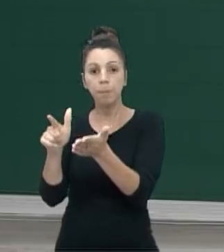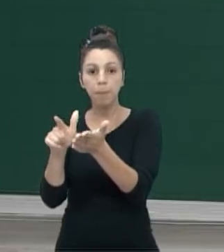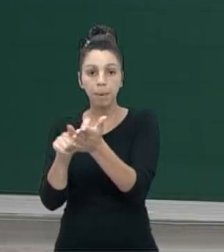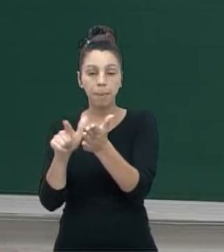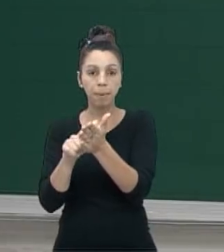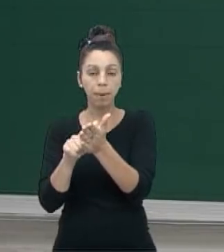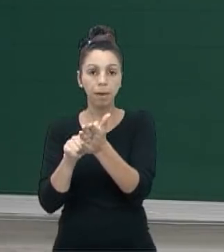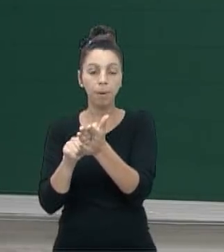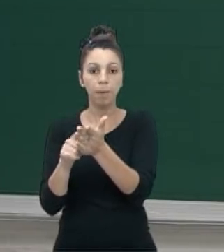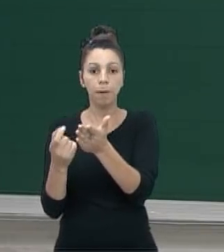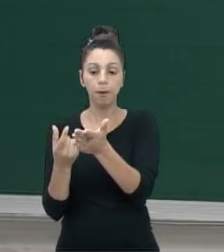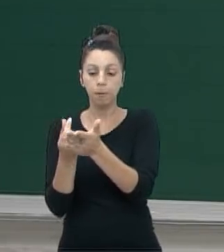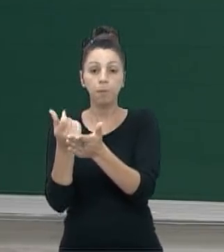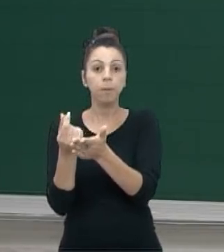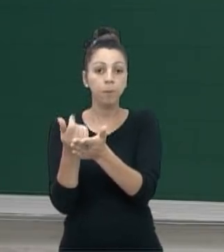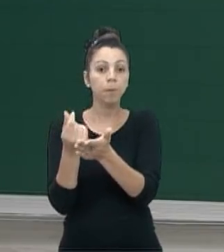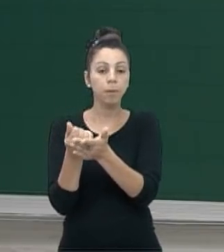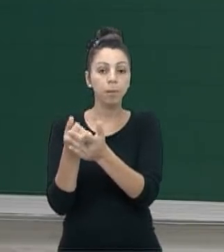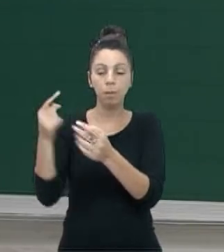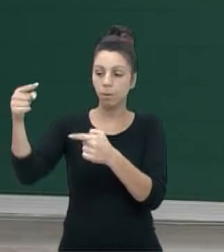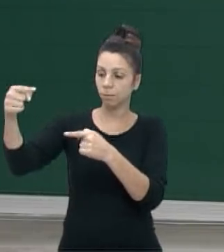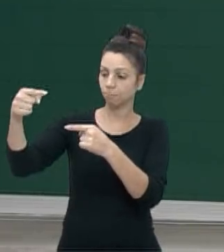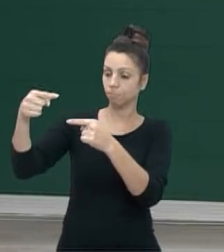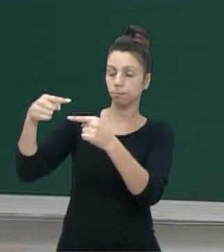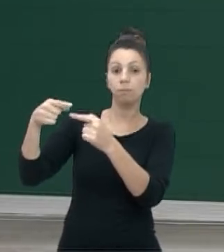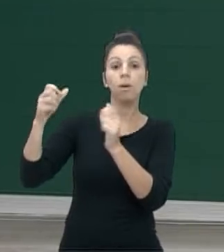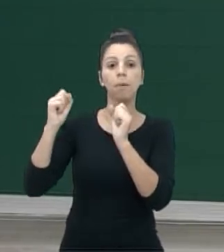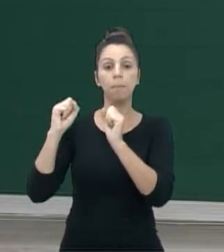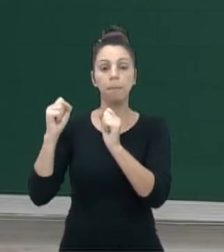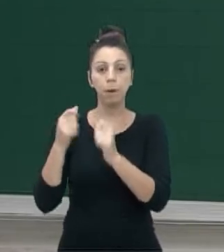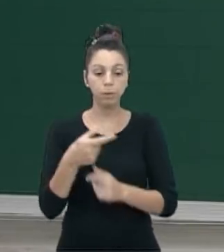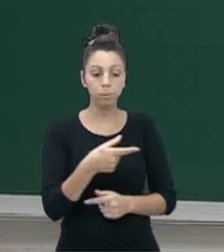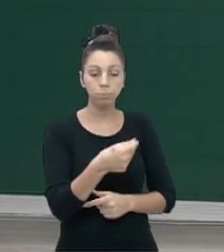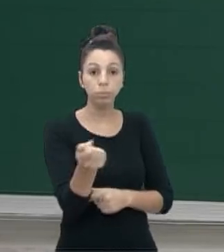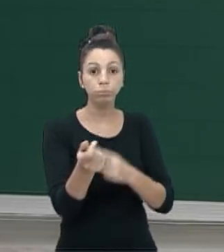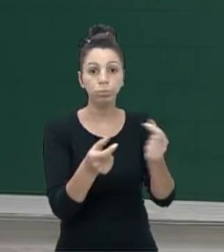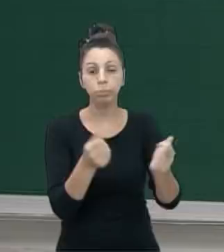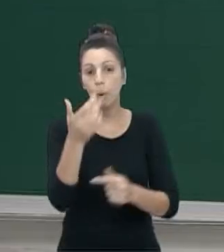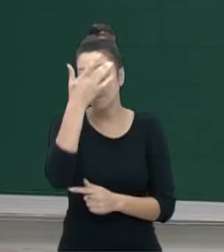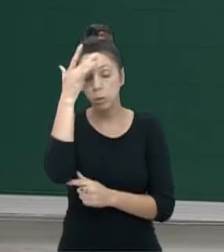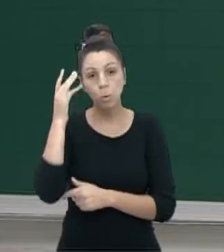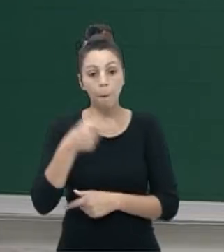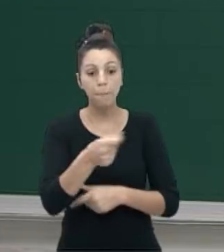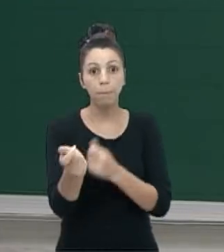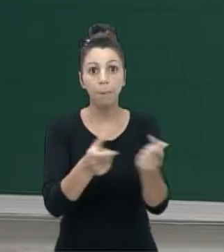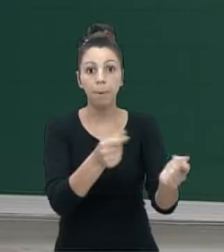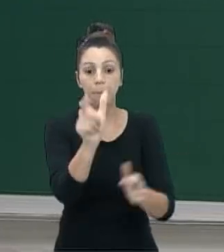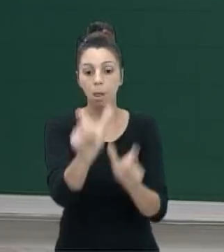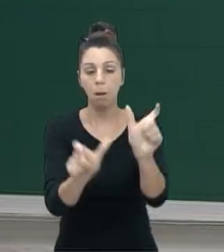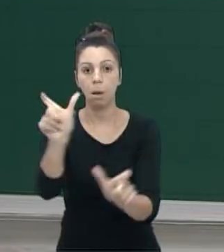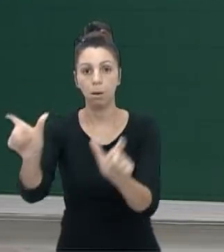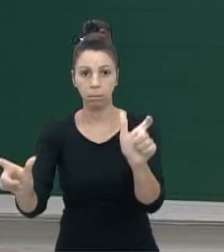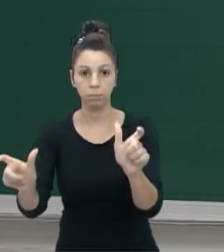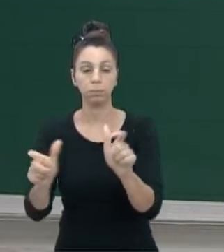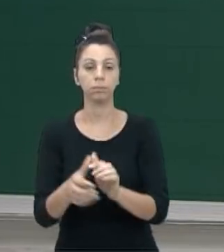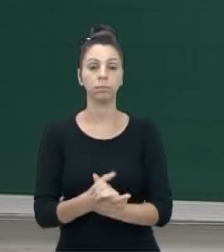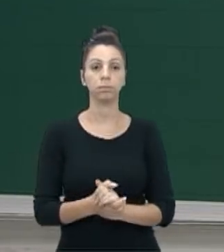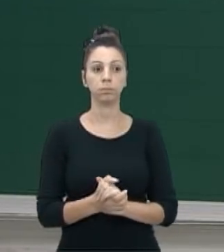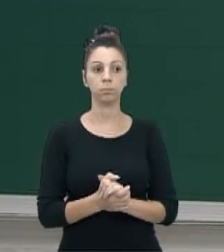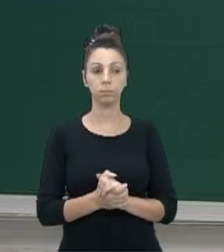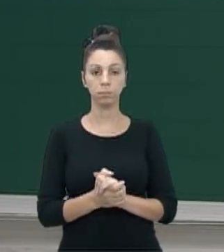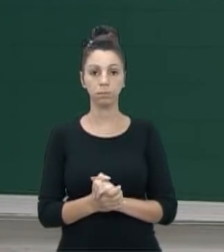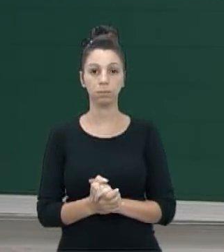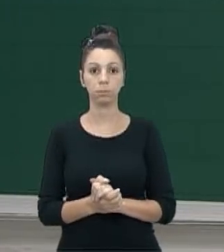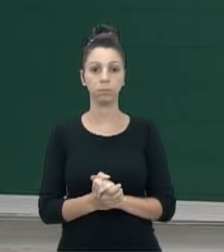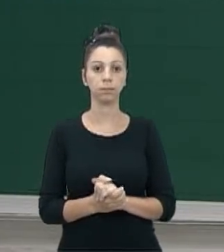ao custo e o fato dele ser menor, ele pode ser entregue para um maior número de pessoas, pode ser distribuído, né, para um maior